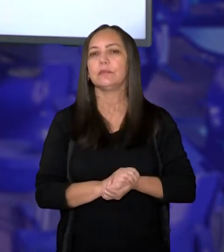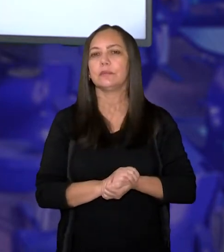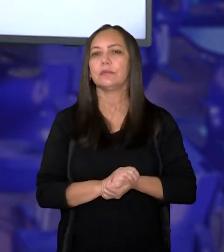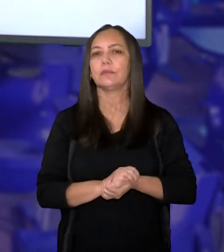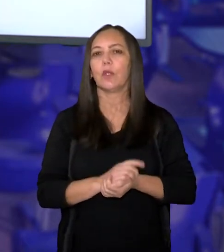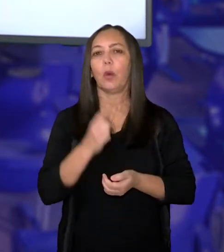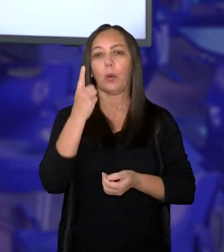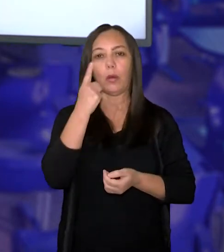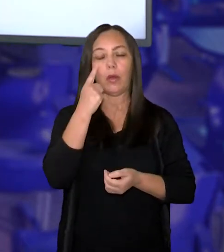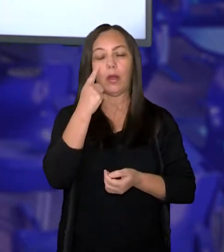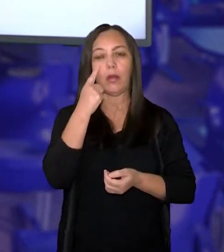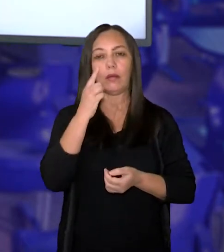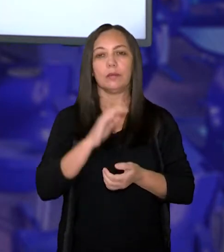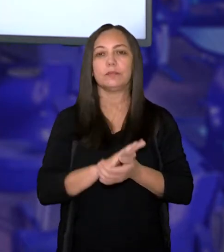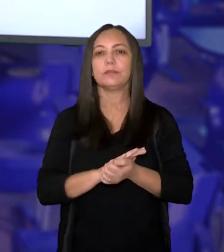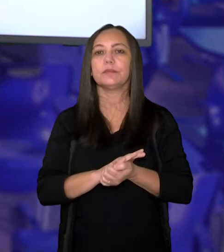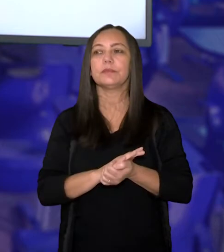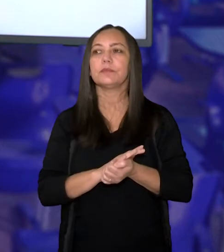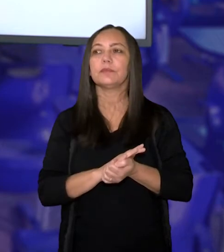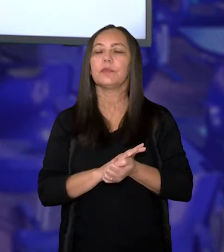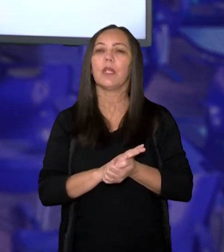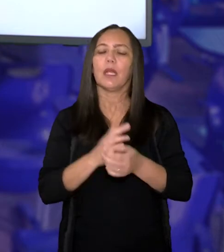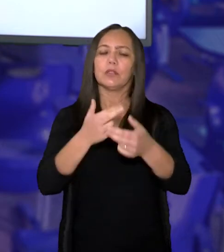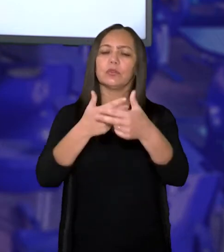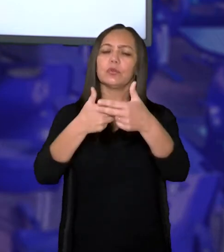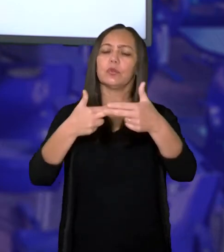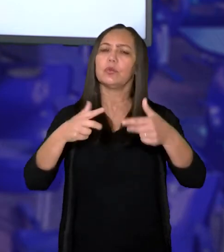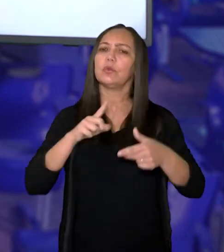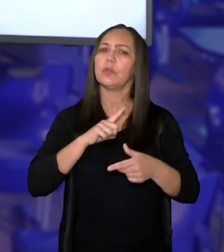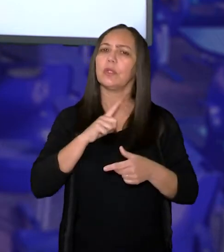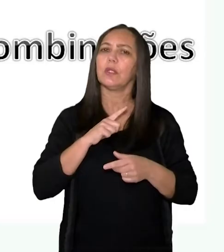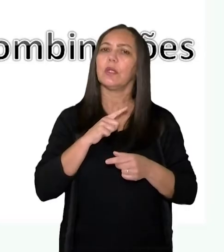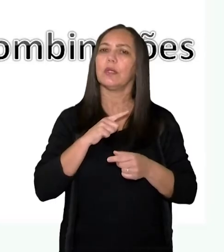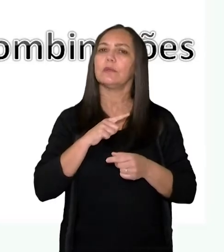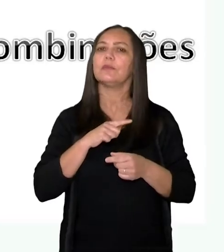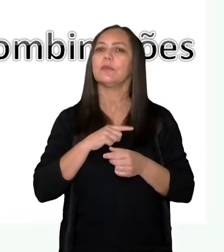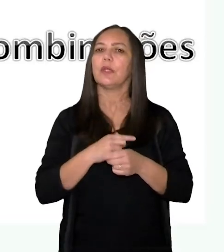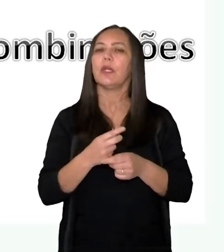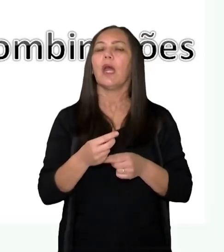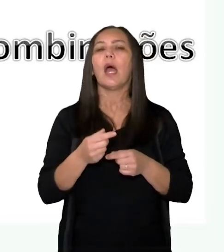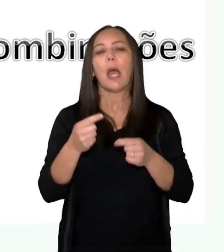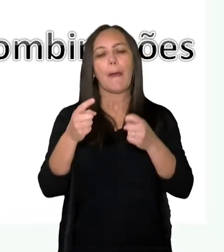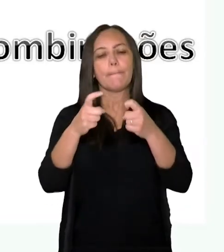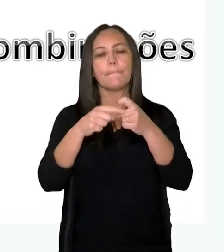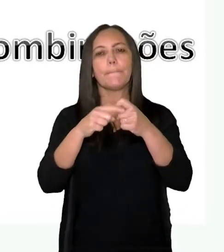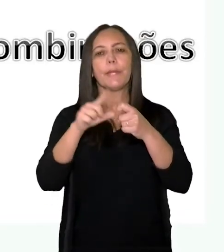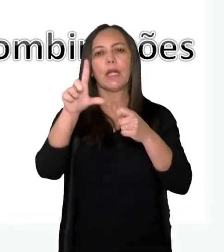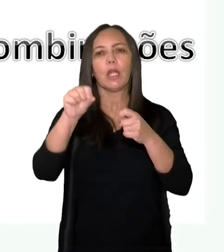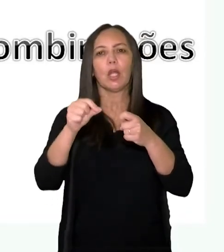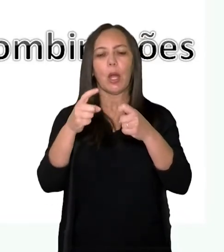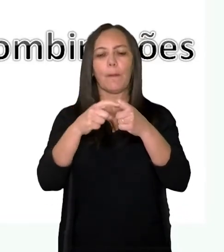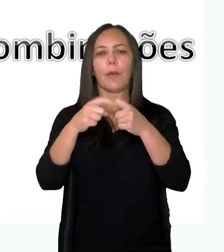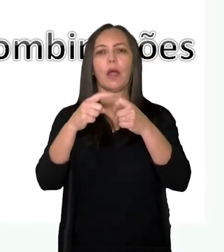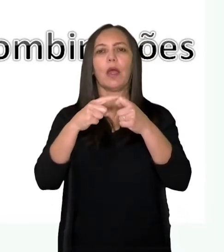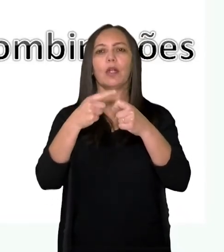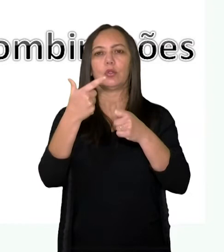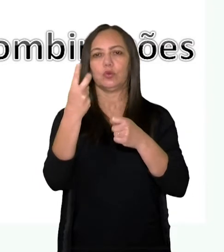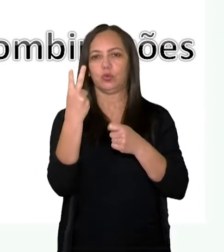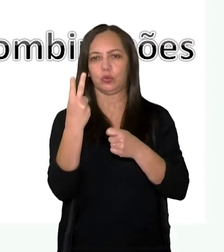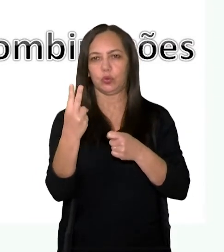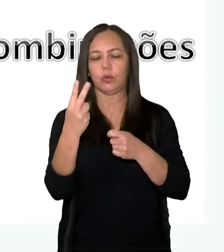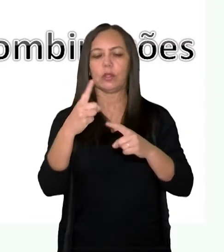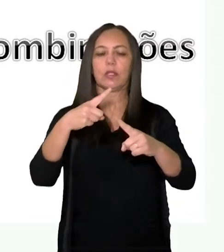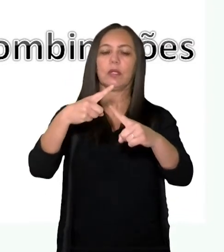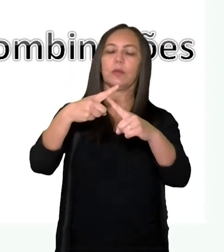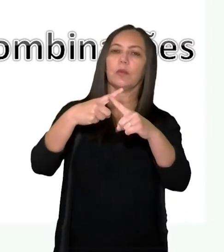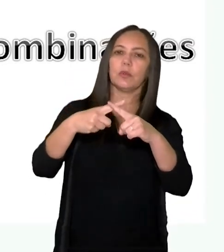ditas. Veja bem, na parte do produto eu tenho candidatos a médico 2, que